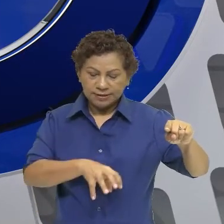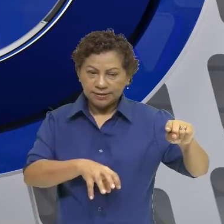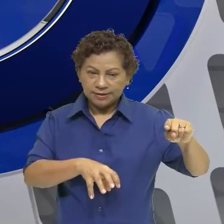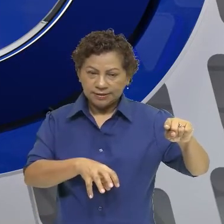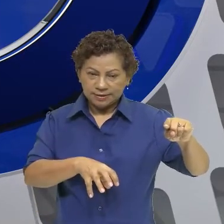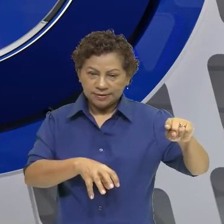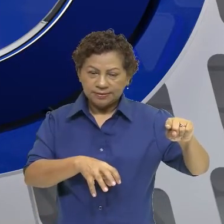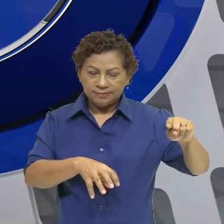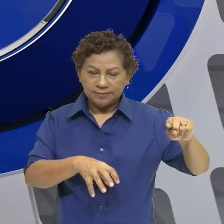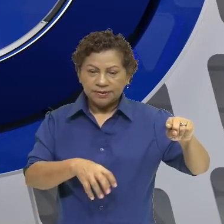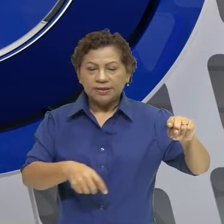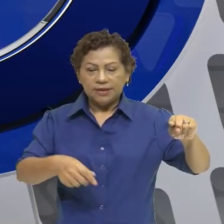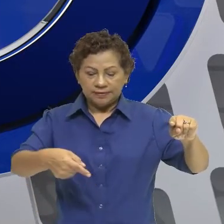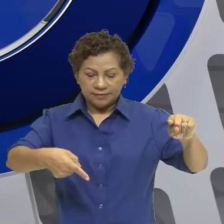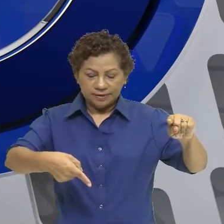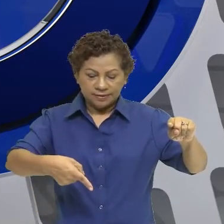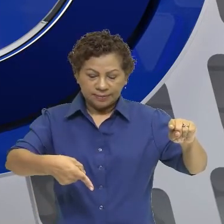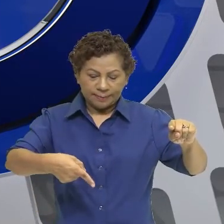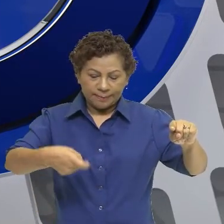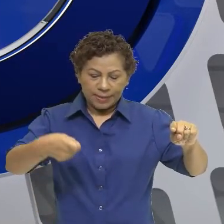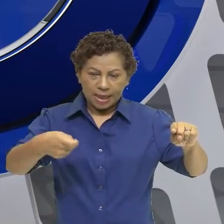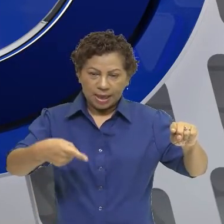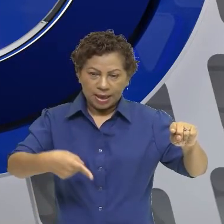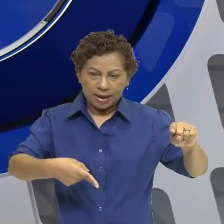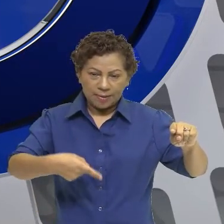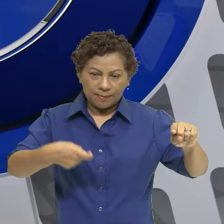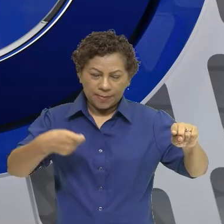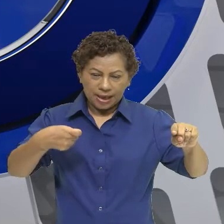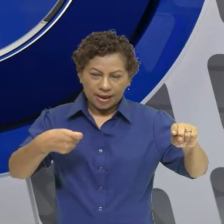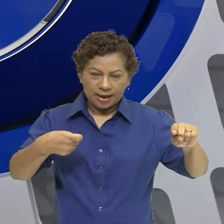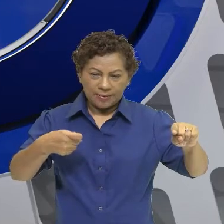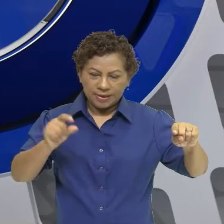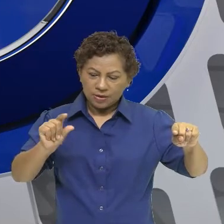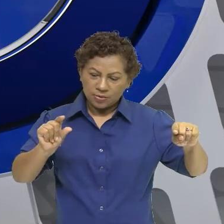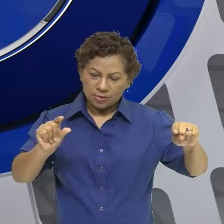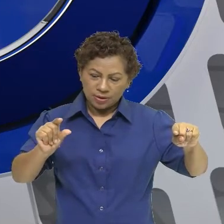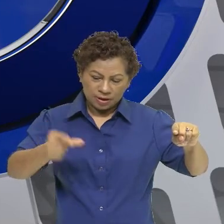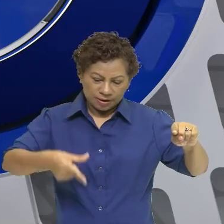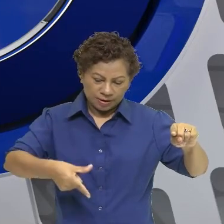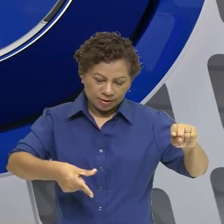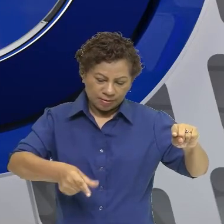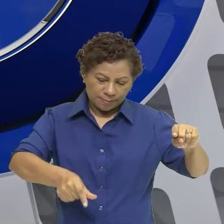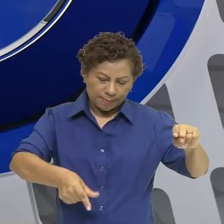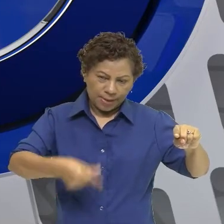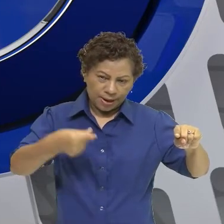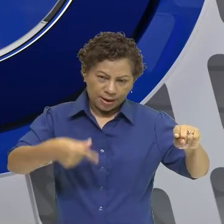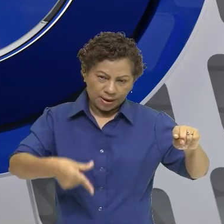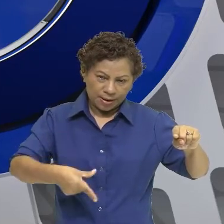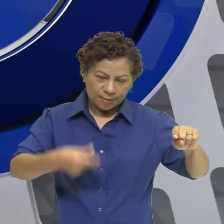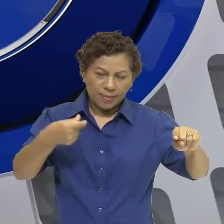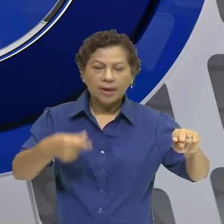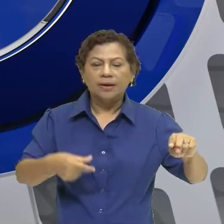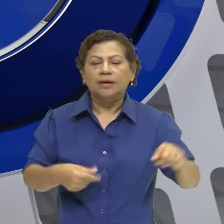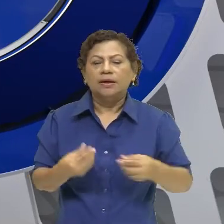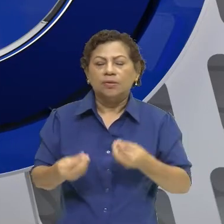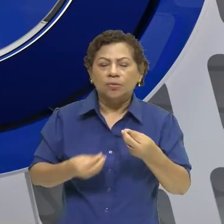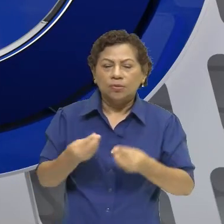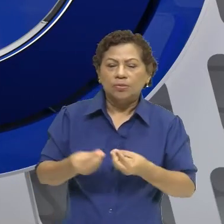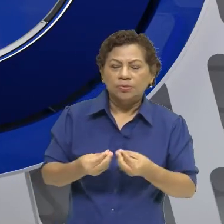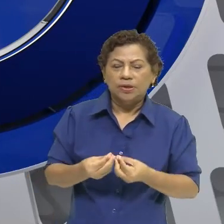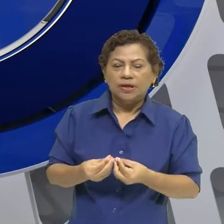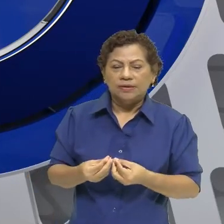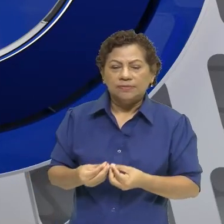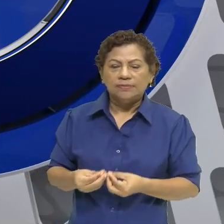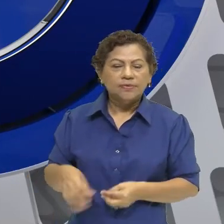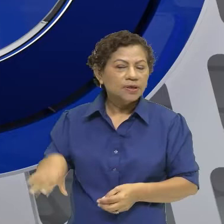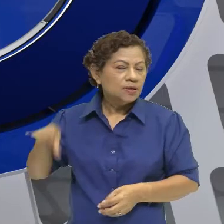a cabaça e eles tocam. Quando eles tocam com o cachixi, que a gente vai ver daqui a pouco o que é como se fosse um